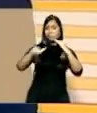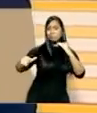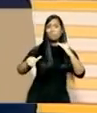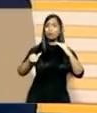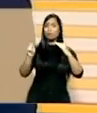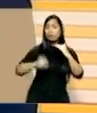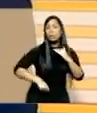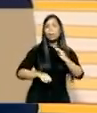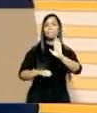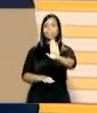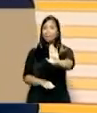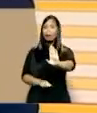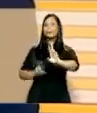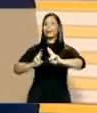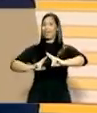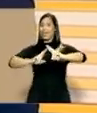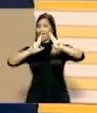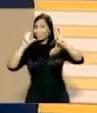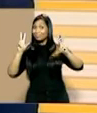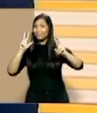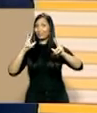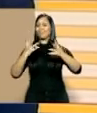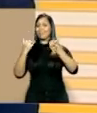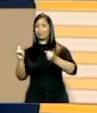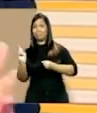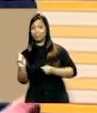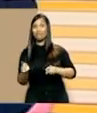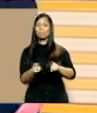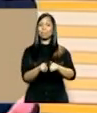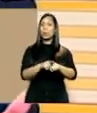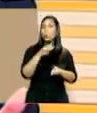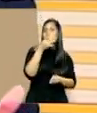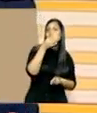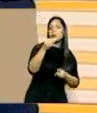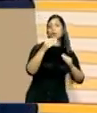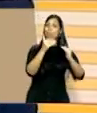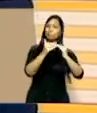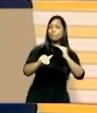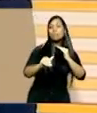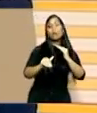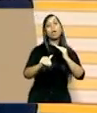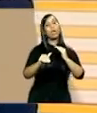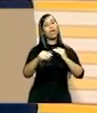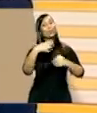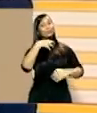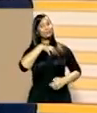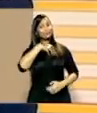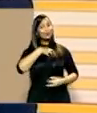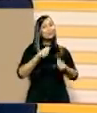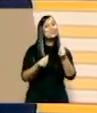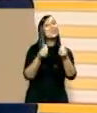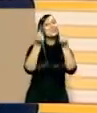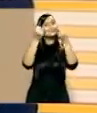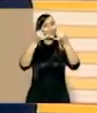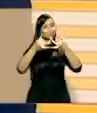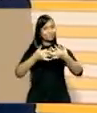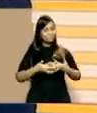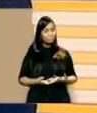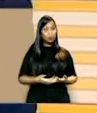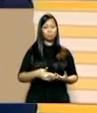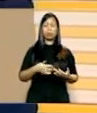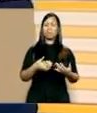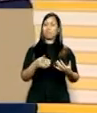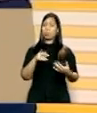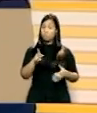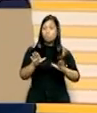a diferença entre a intolerância e a opinião discordante é o modo como isso é colocado. Eu posso